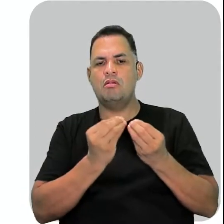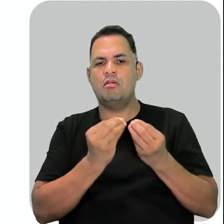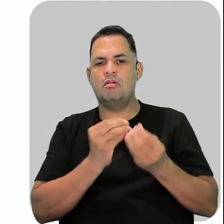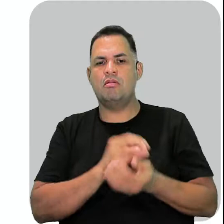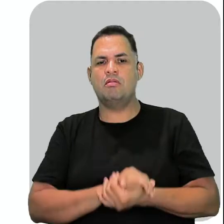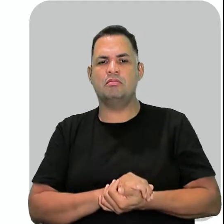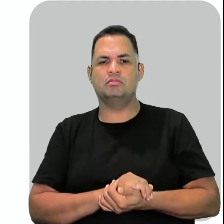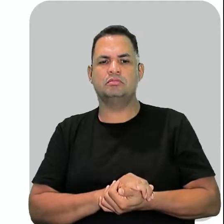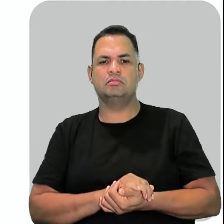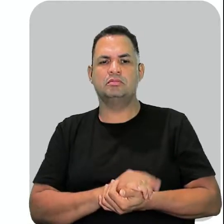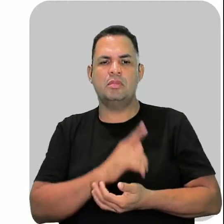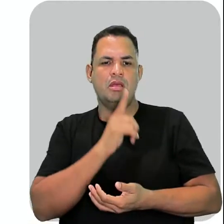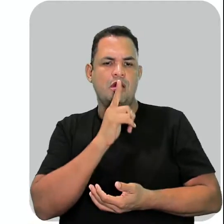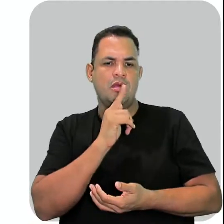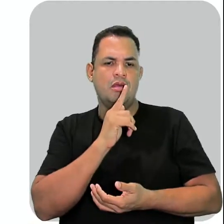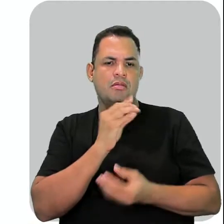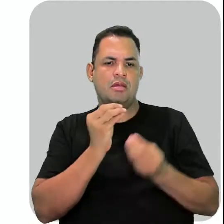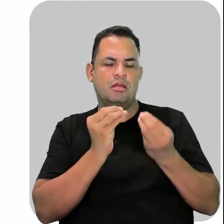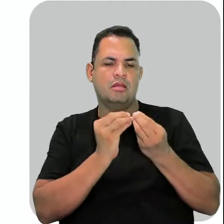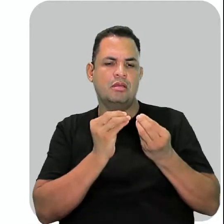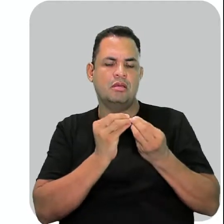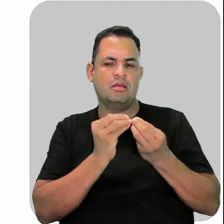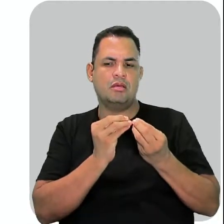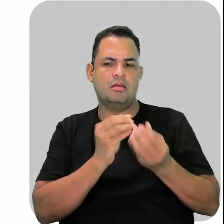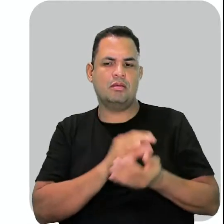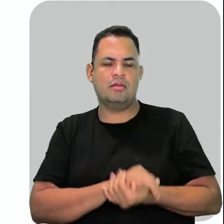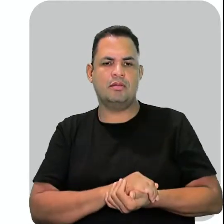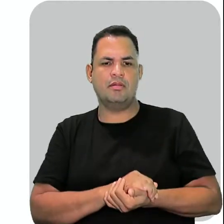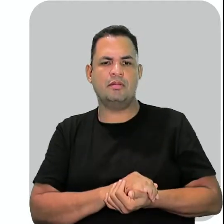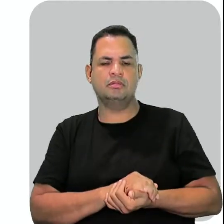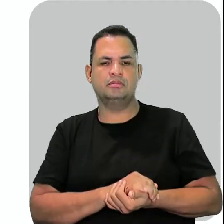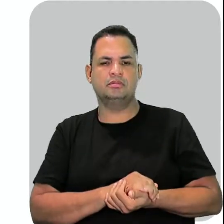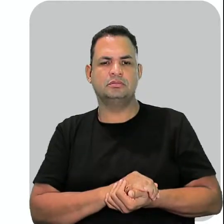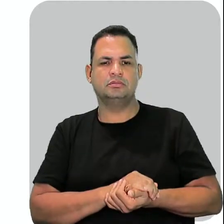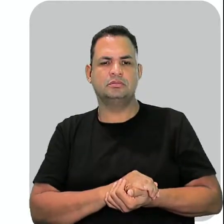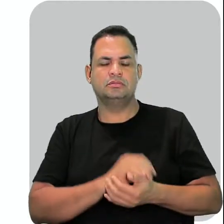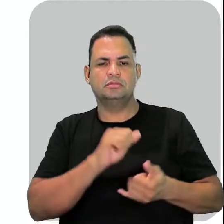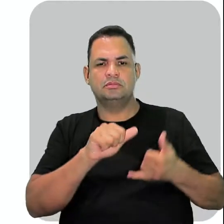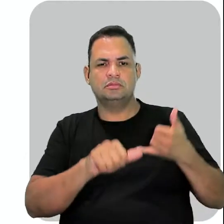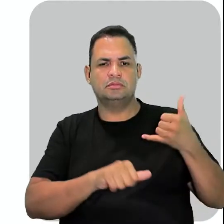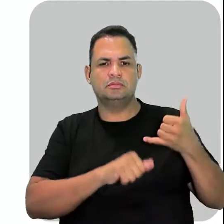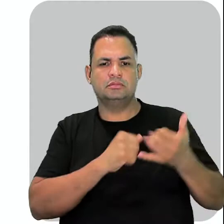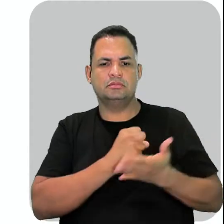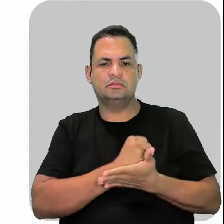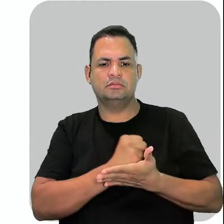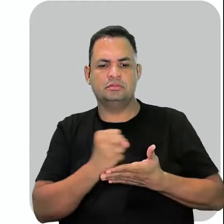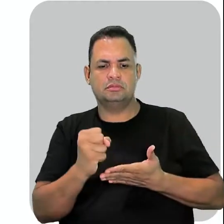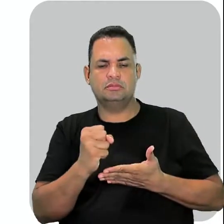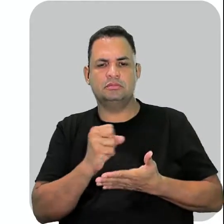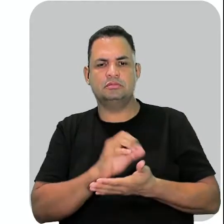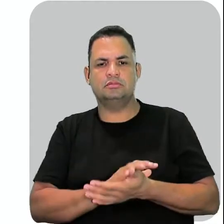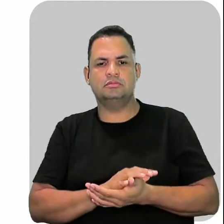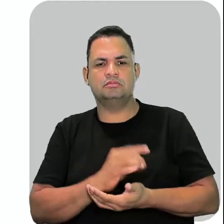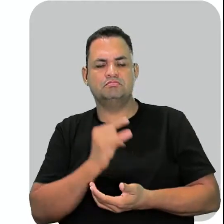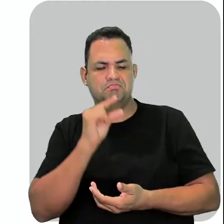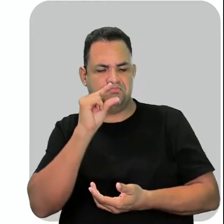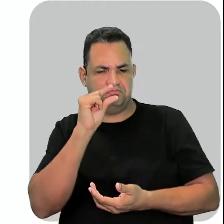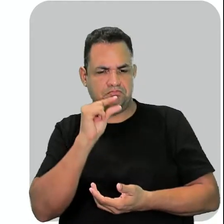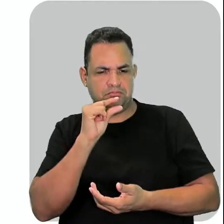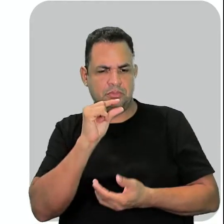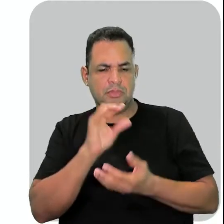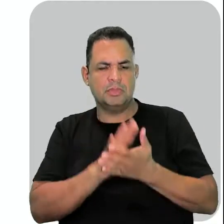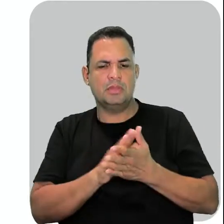que é uma molécula de água. Ou seja, é uma reação que vai eliminar uma